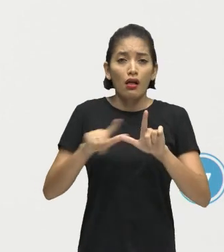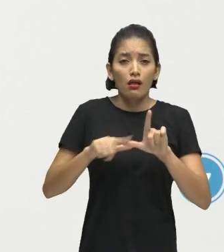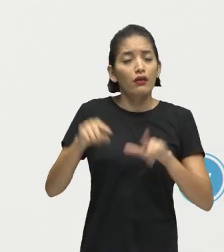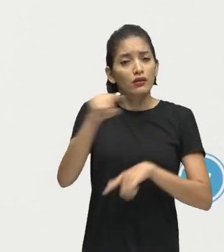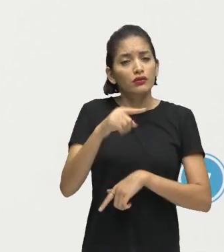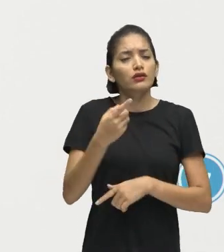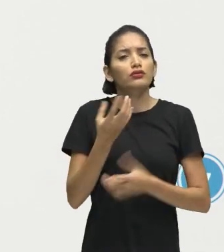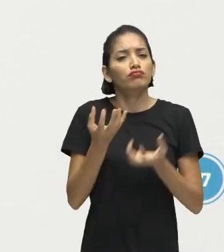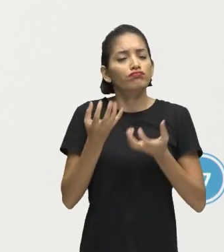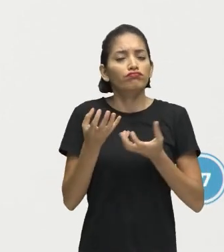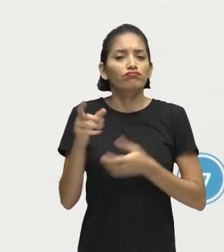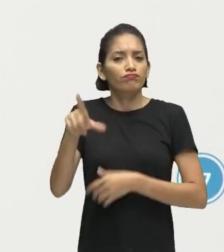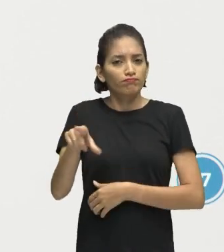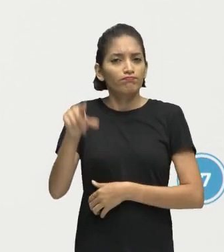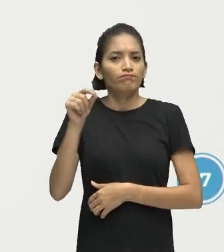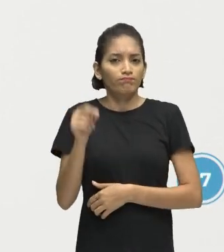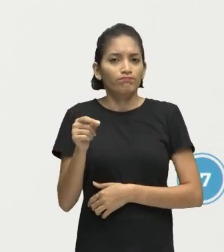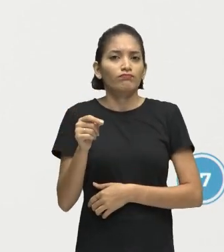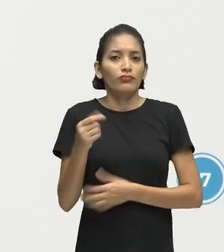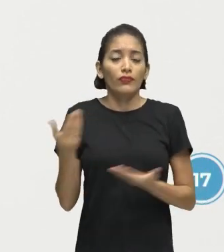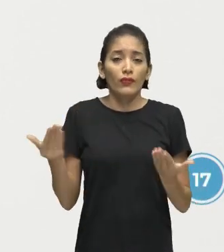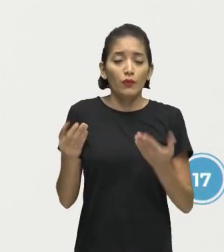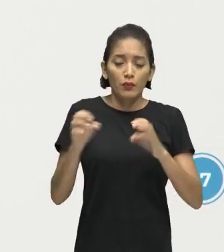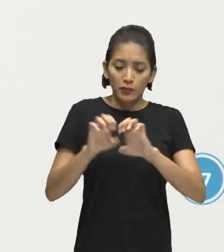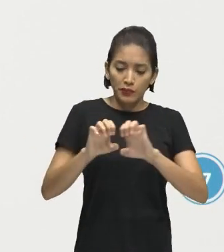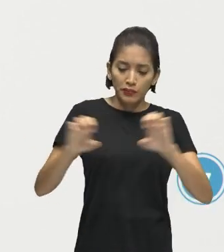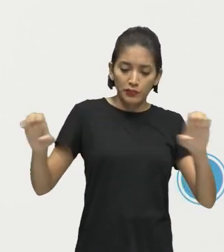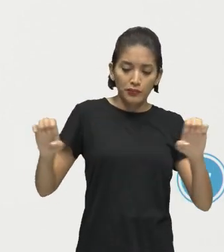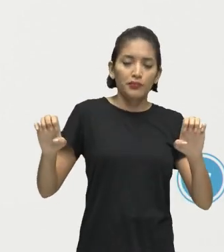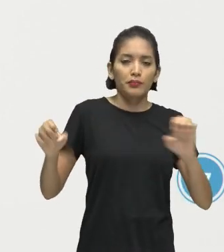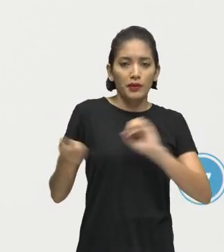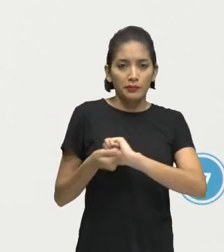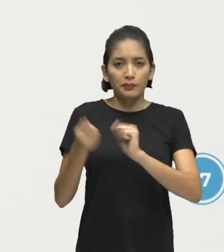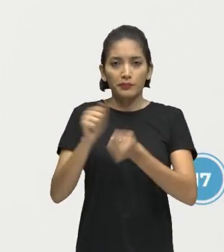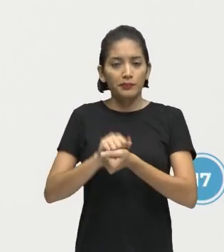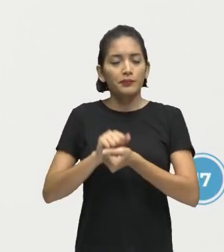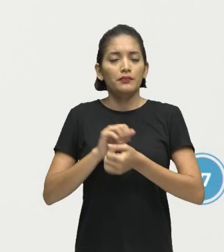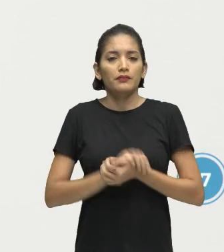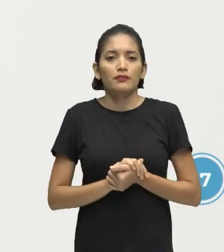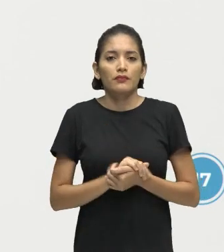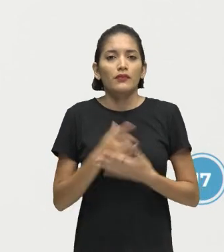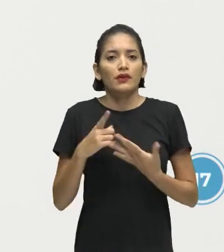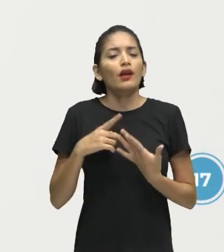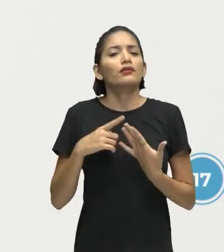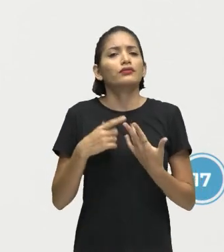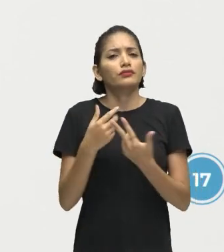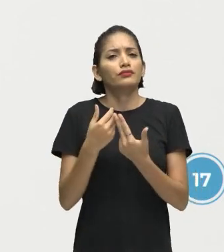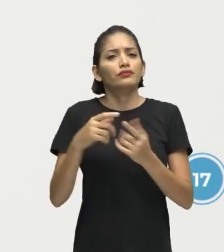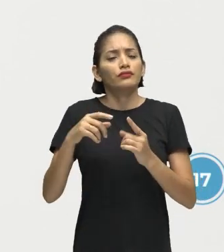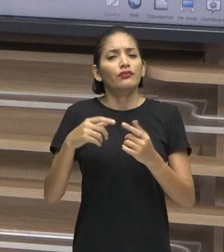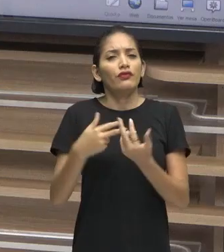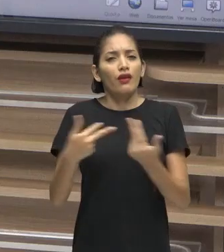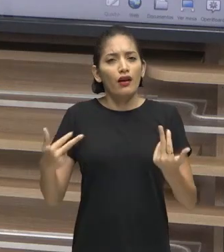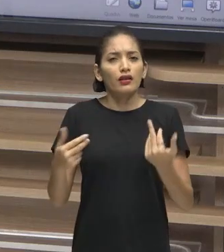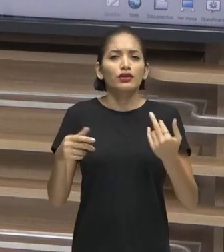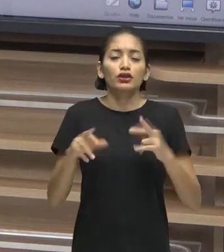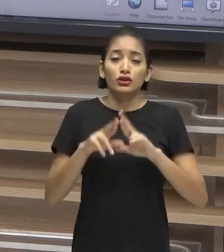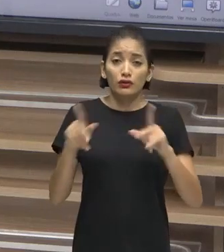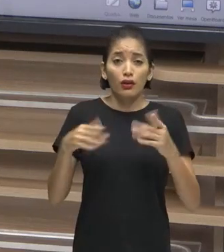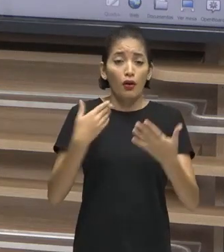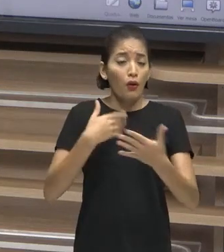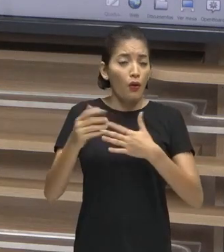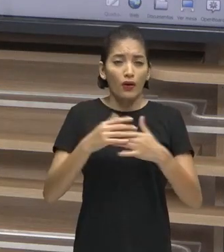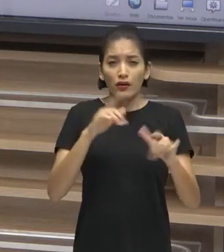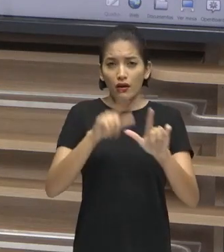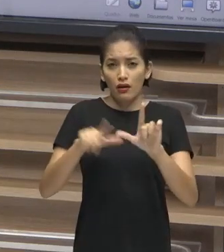você quiser na hora de construir uma expressão. Como eu falei, as variáveis elas são representadas por qualquer letra